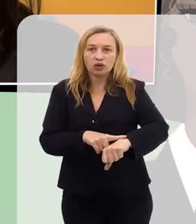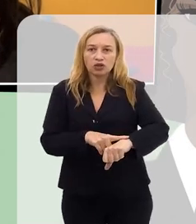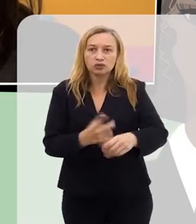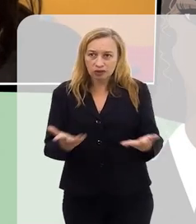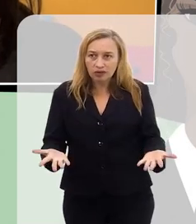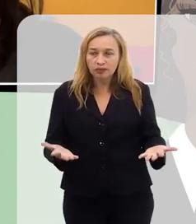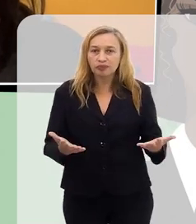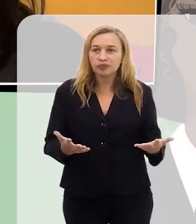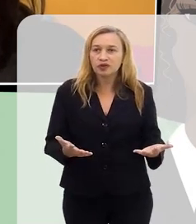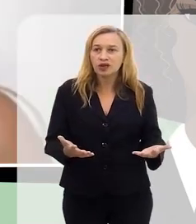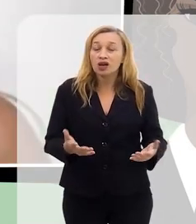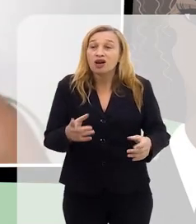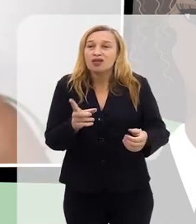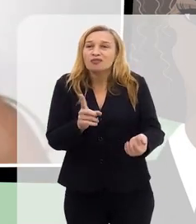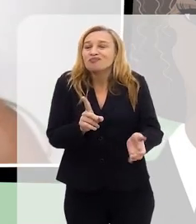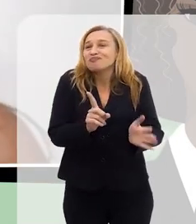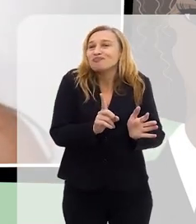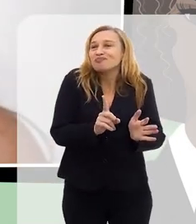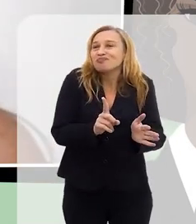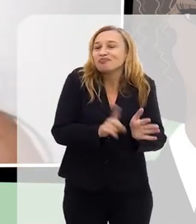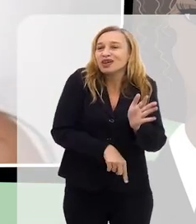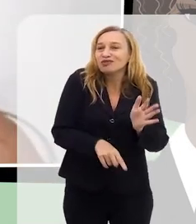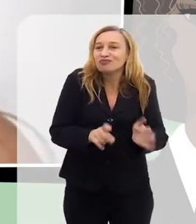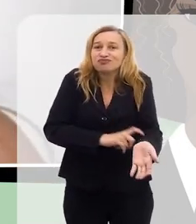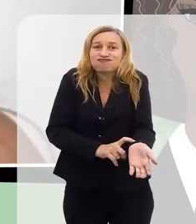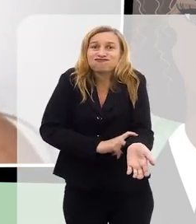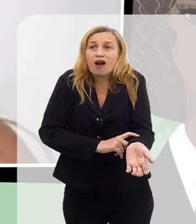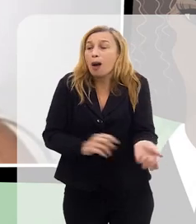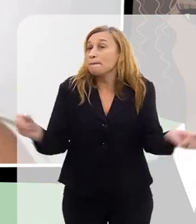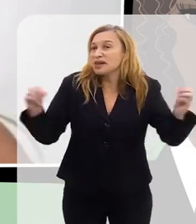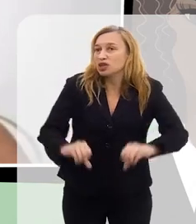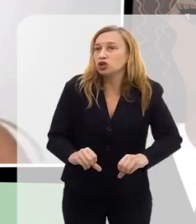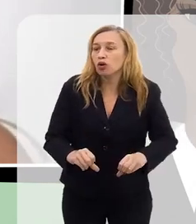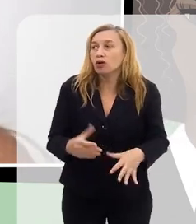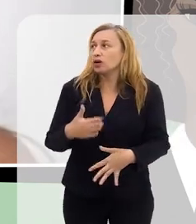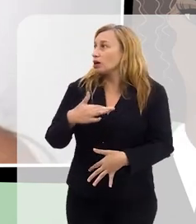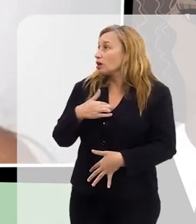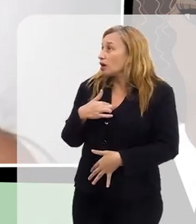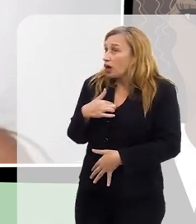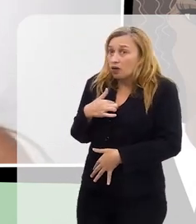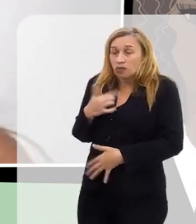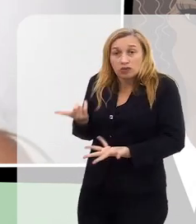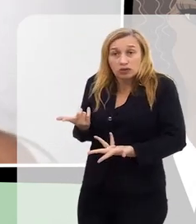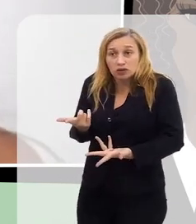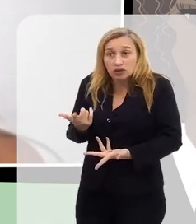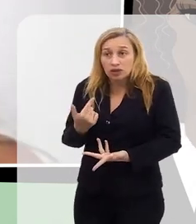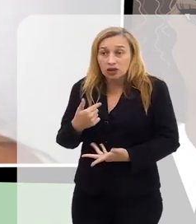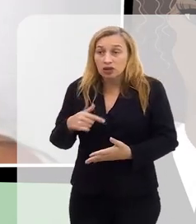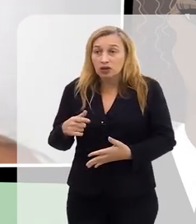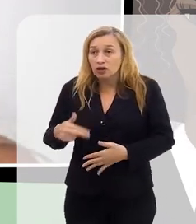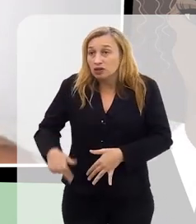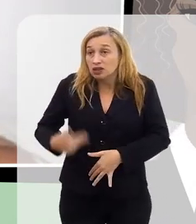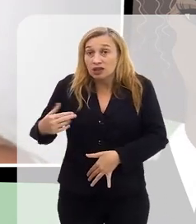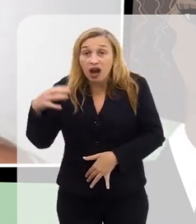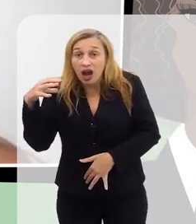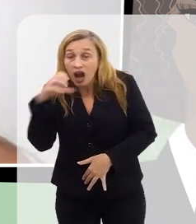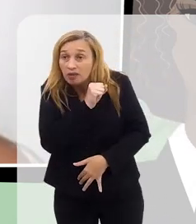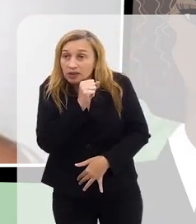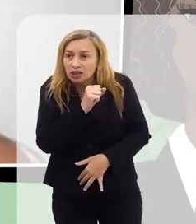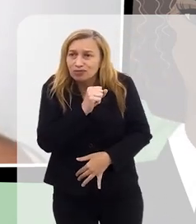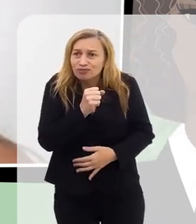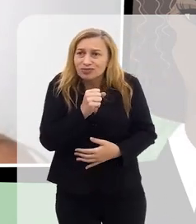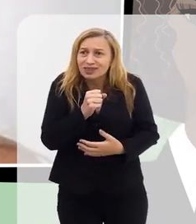situação, né, com menos nervosismo, porque não há nada pior do que você, como foi meu caso, né, eu fui levada para uma cesárea